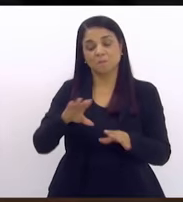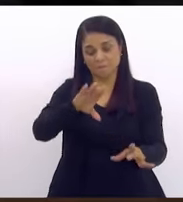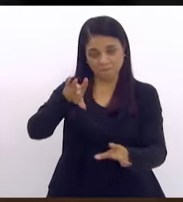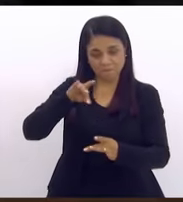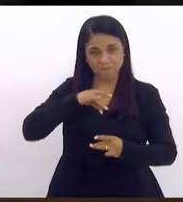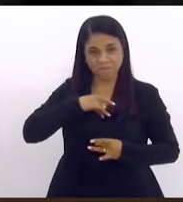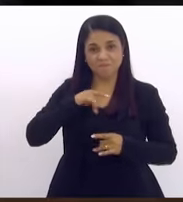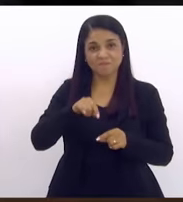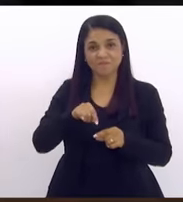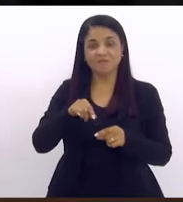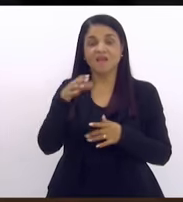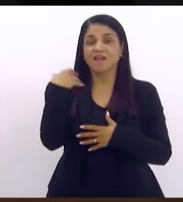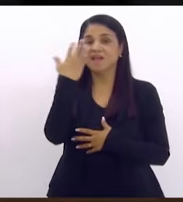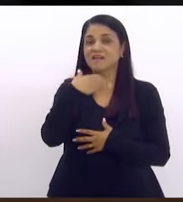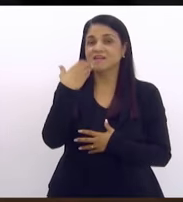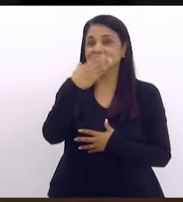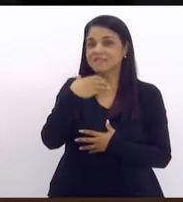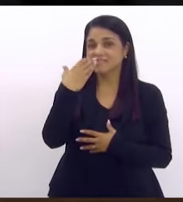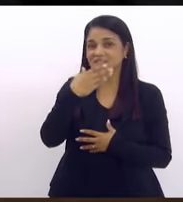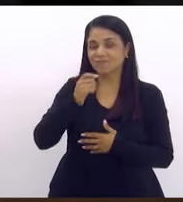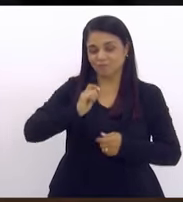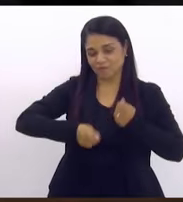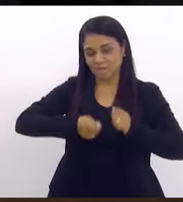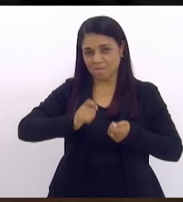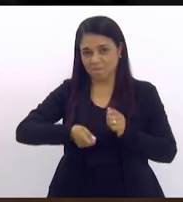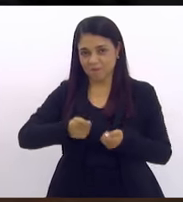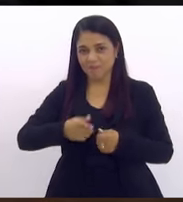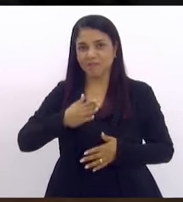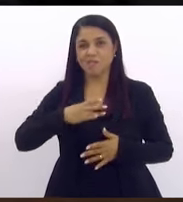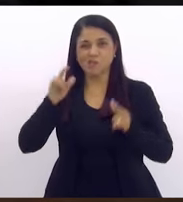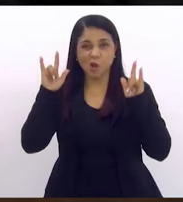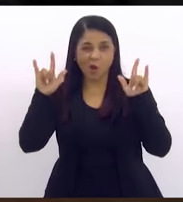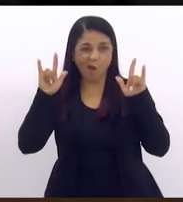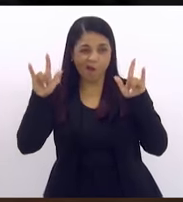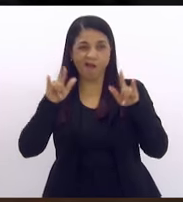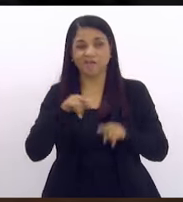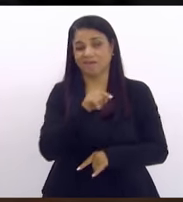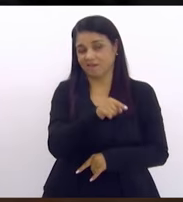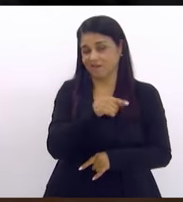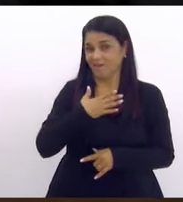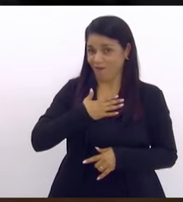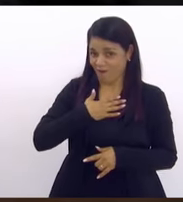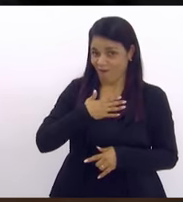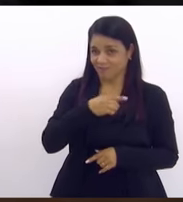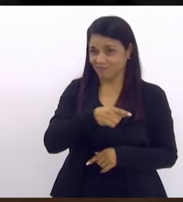de Jet a banda de rock and roll que muito Aprecia